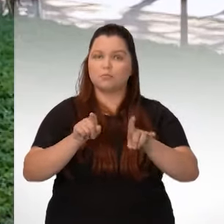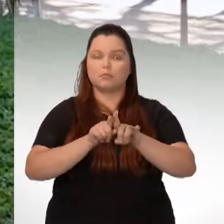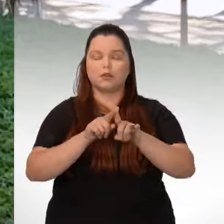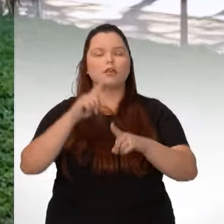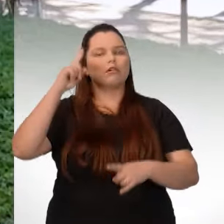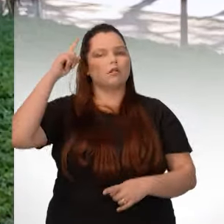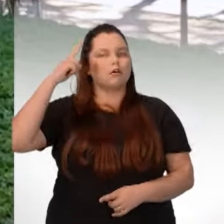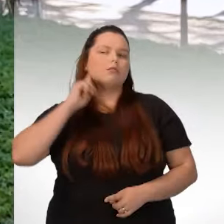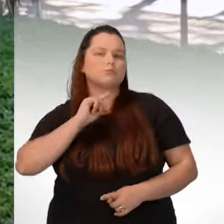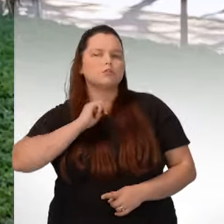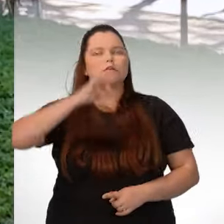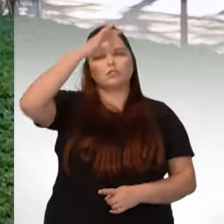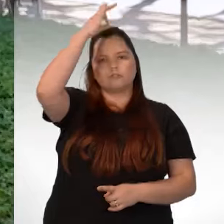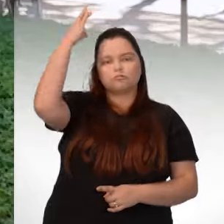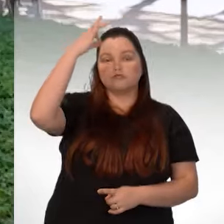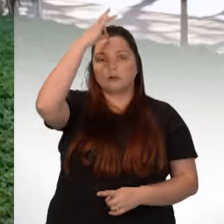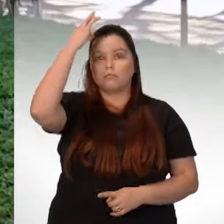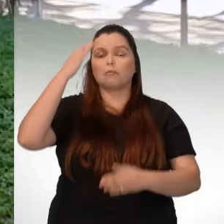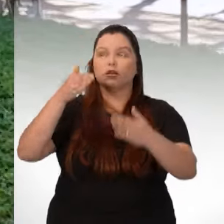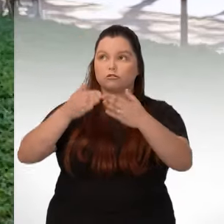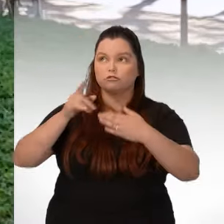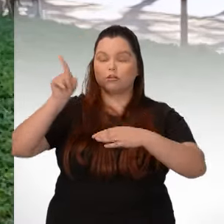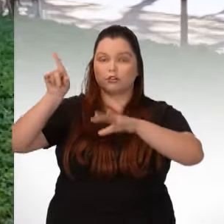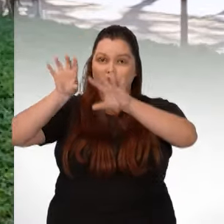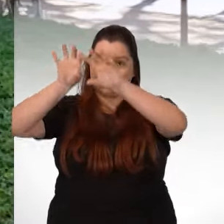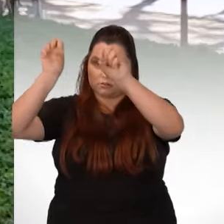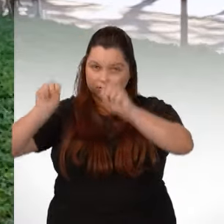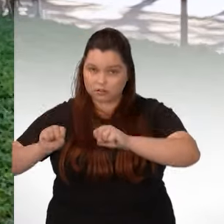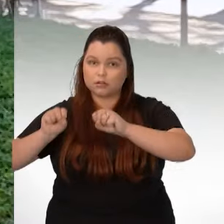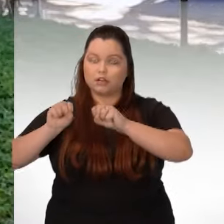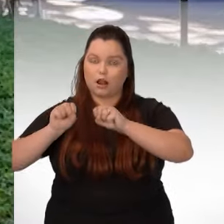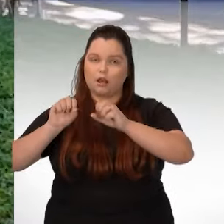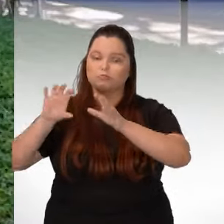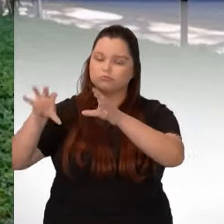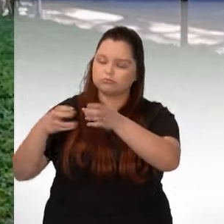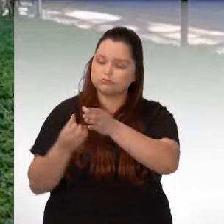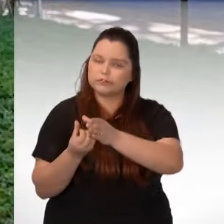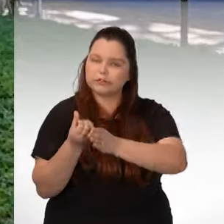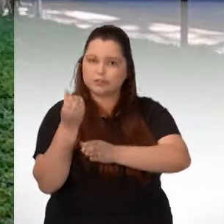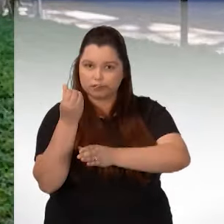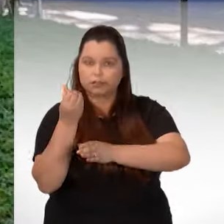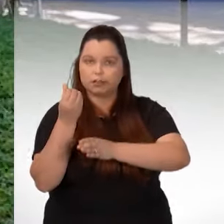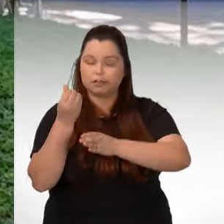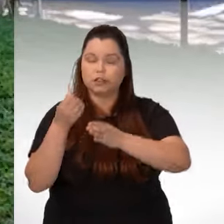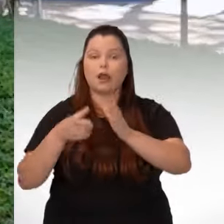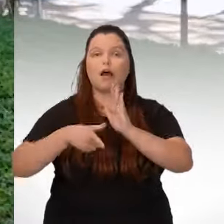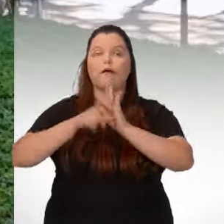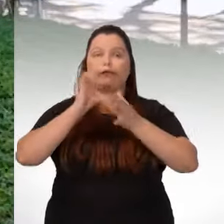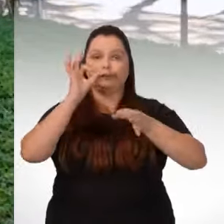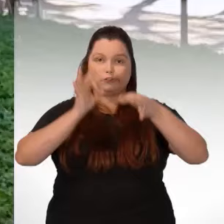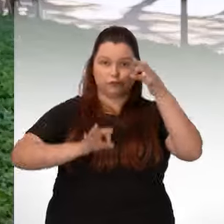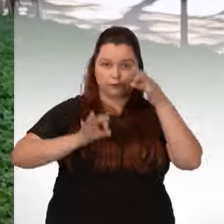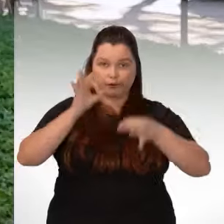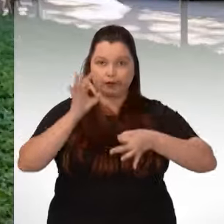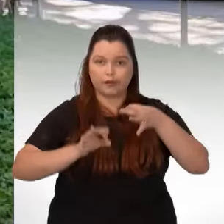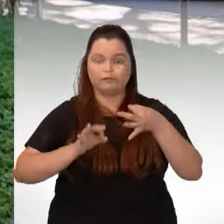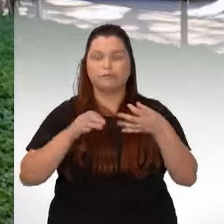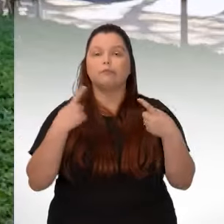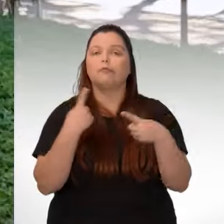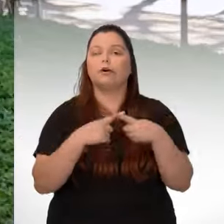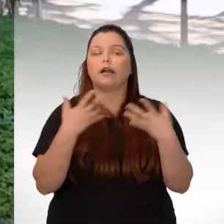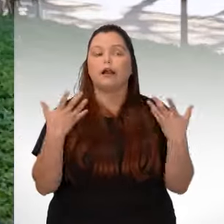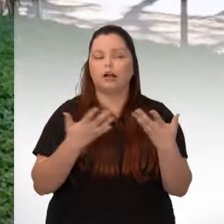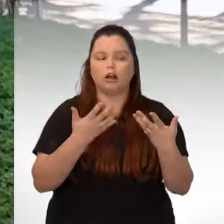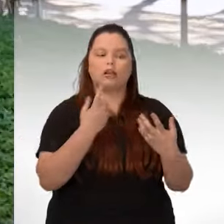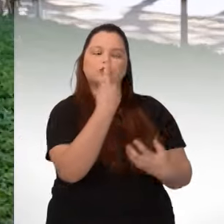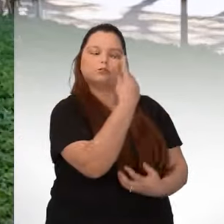Gerais e do Espírito Santo, pediu ao Tribunal Regional Federal da 6ª Região o julgamento antecipado, dessa vez, dos